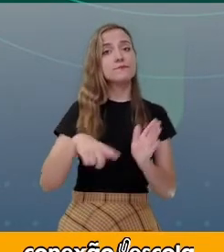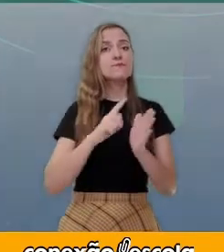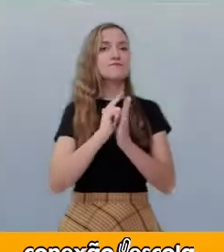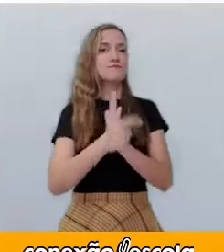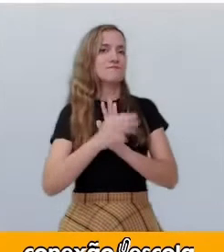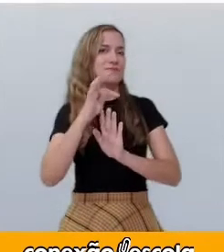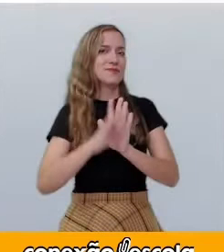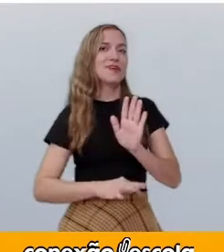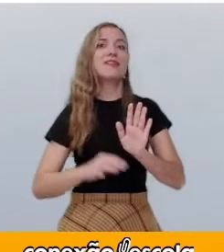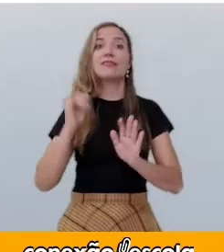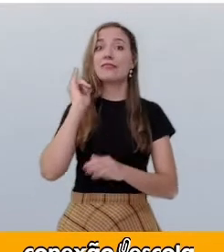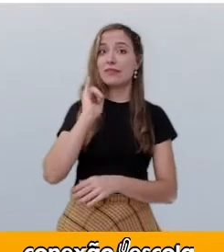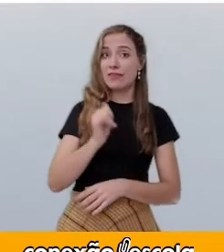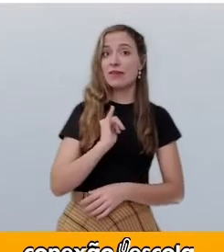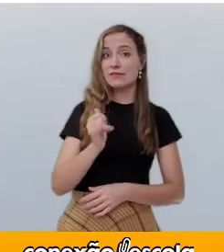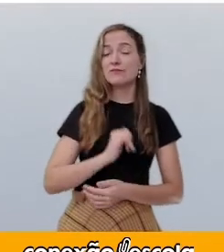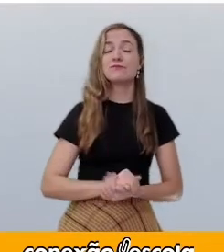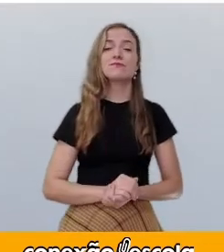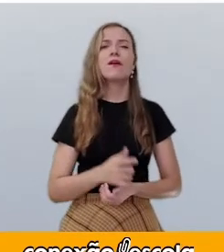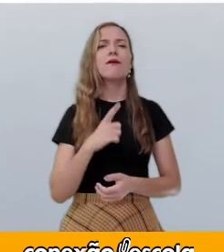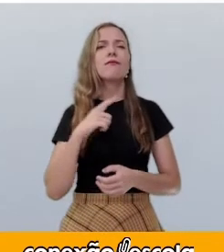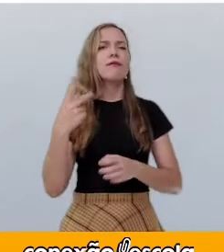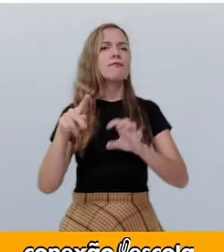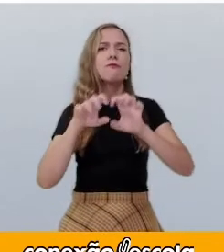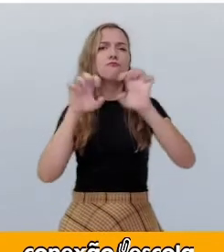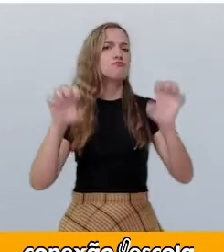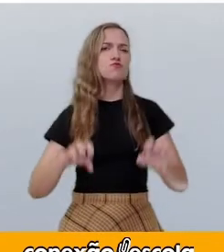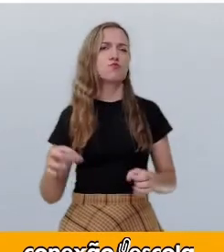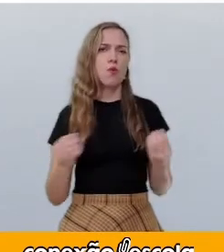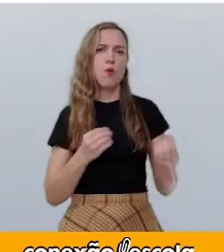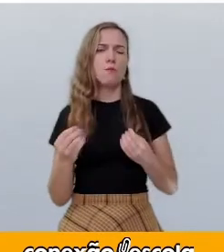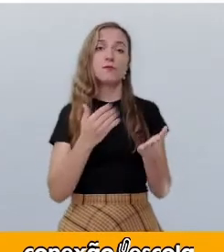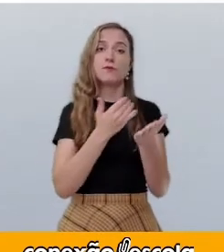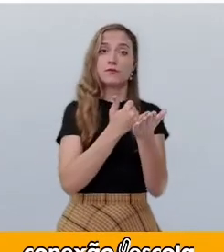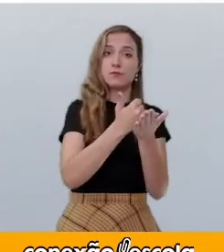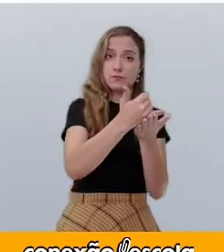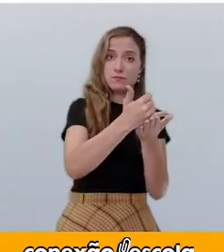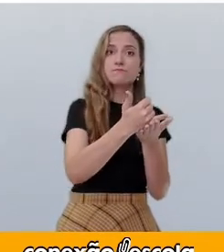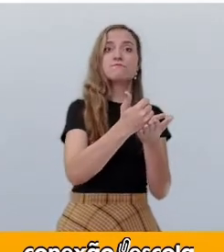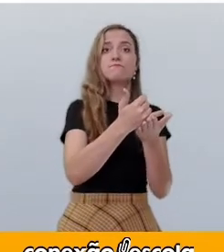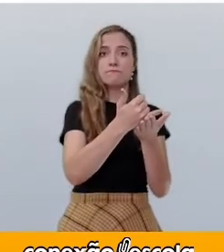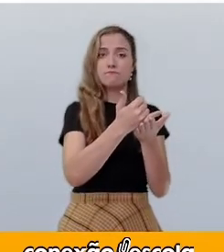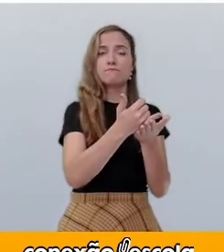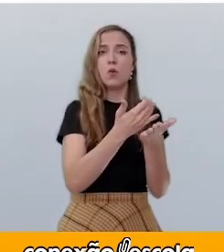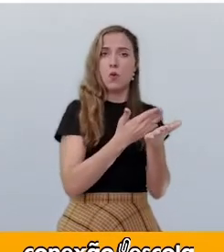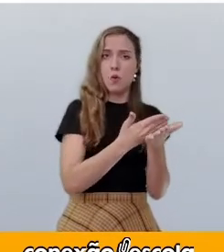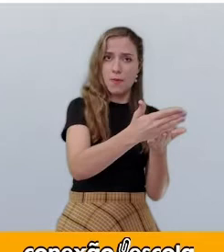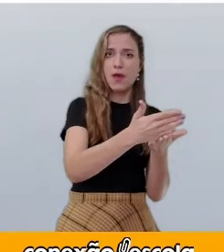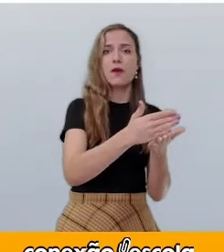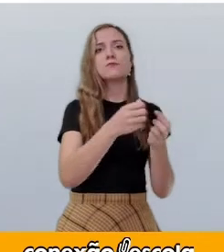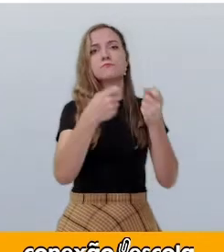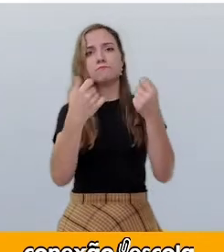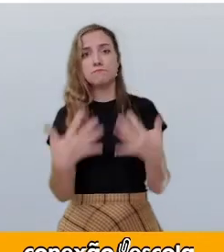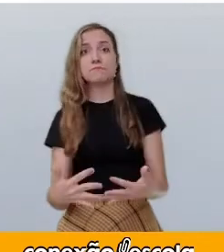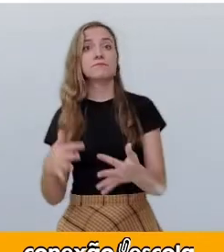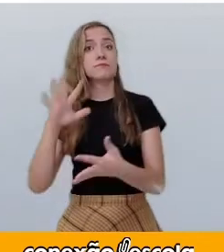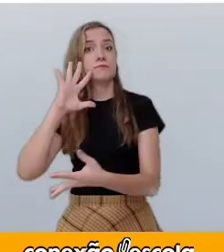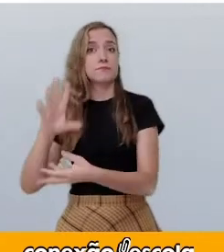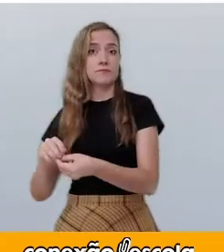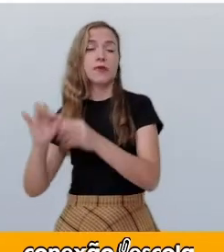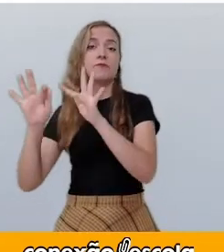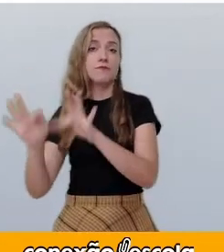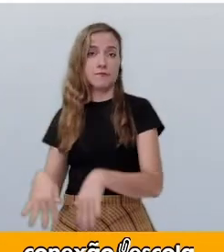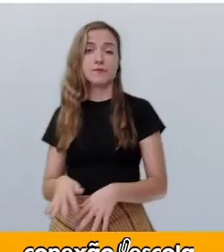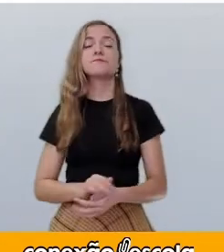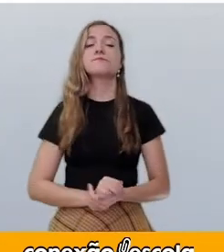narrativo que apresenta uma estrutura com início meio e fim